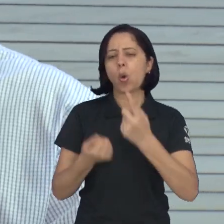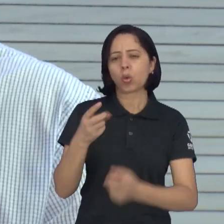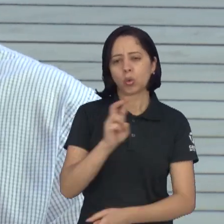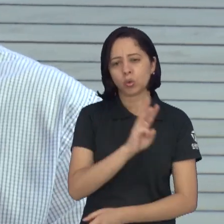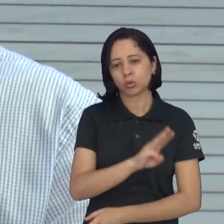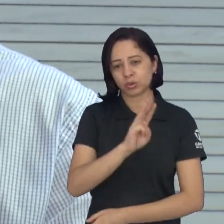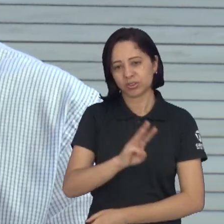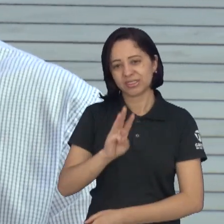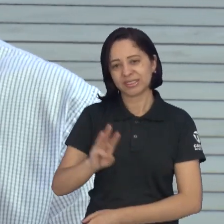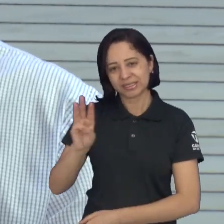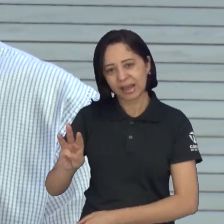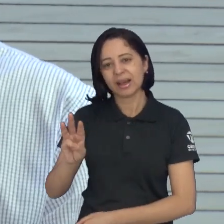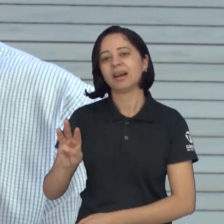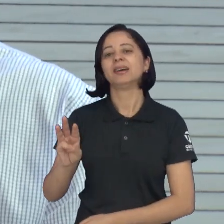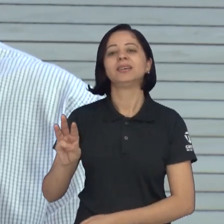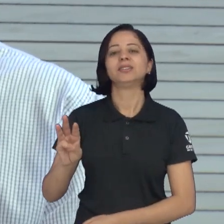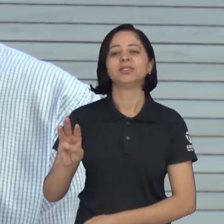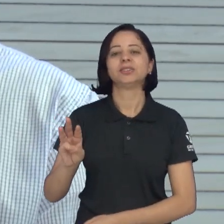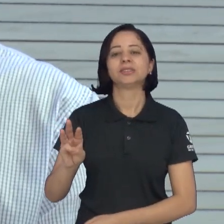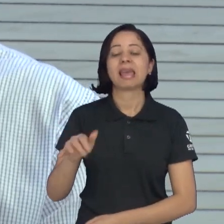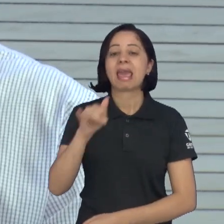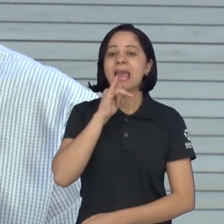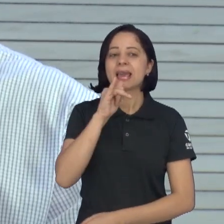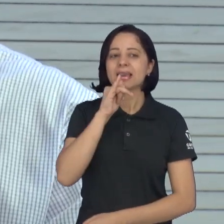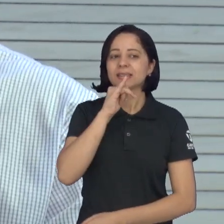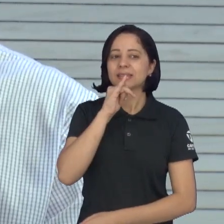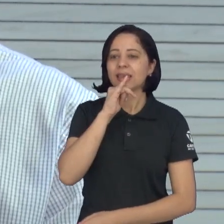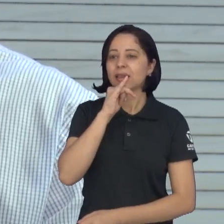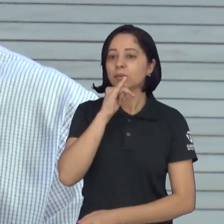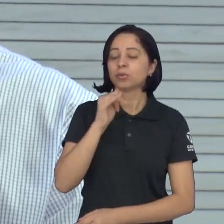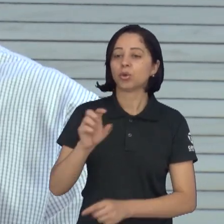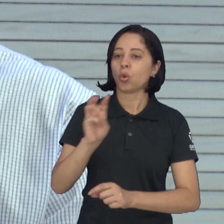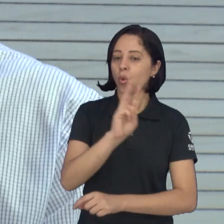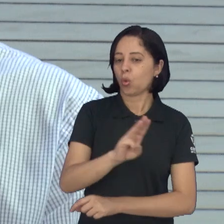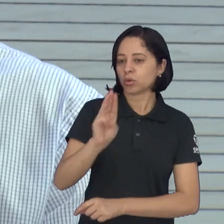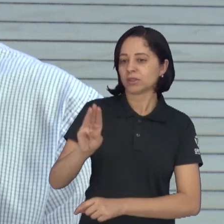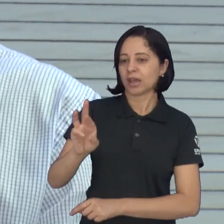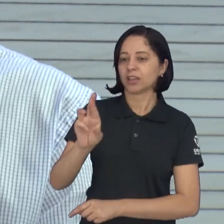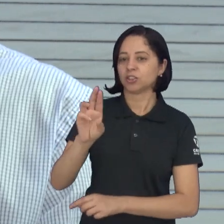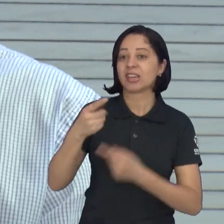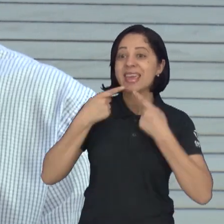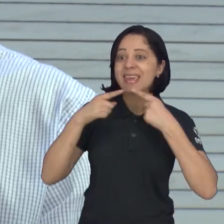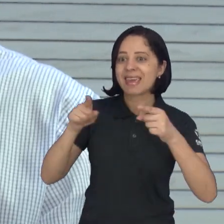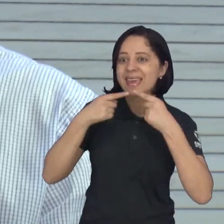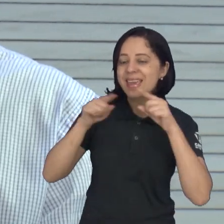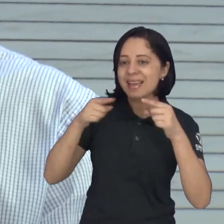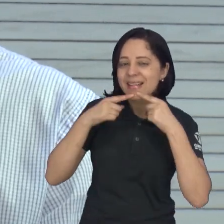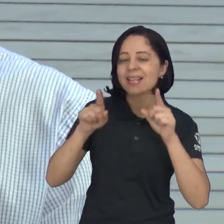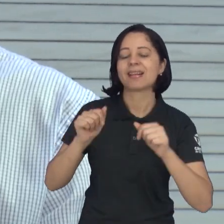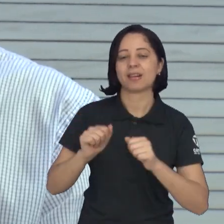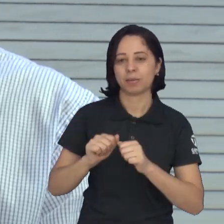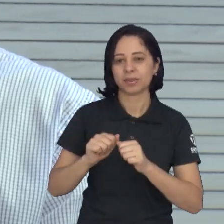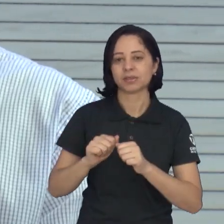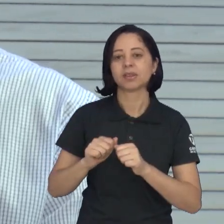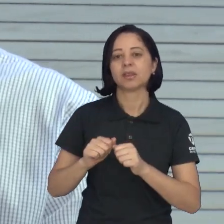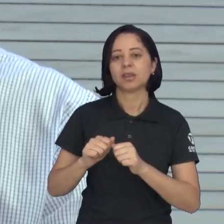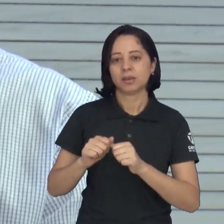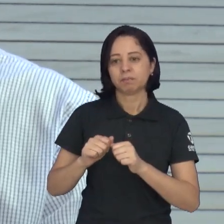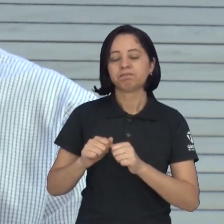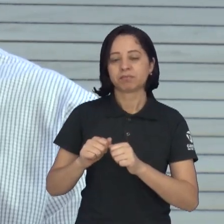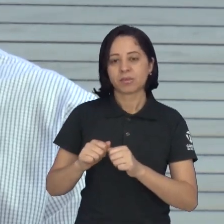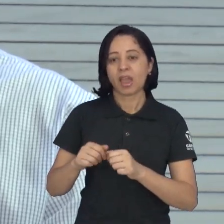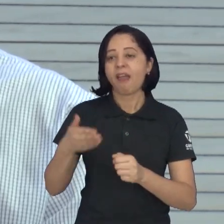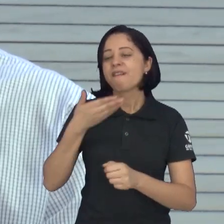fazendo propaganda, mas, né, como Reclame Aqui, ele tem a capacidade de agilizar algumas demandas que não